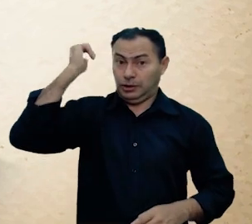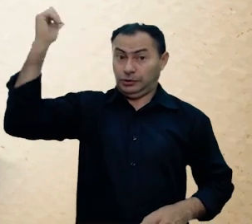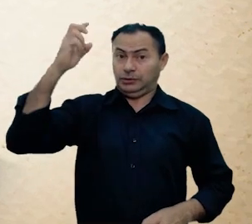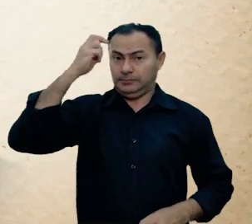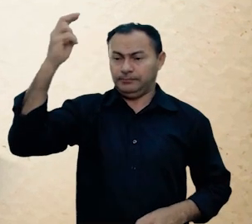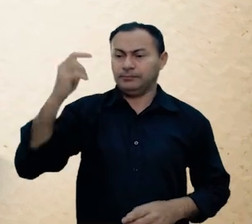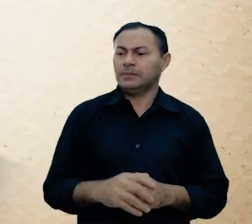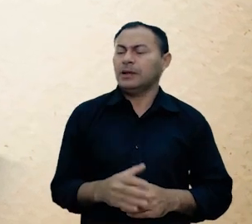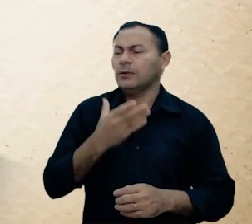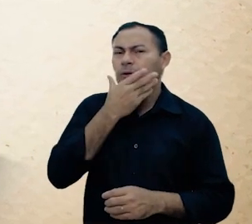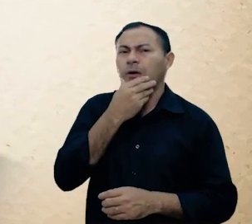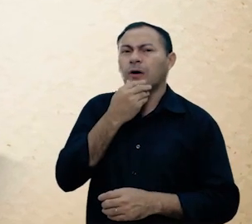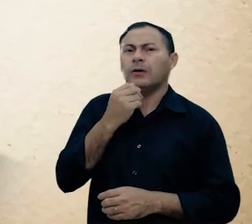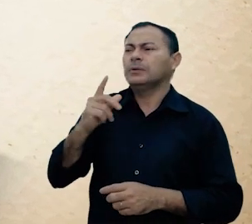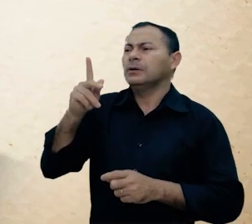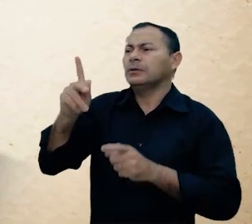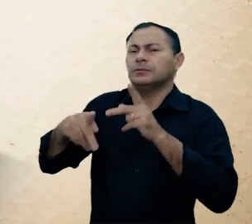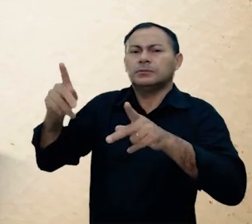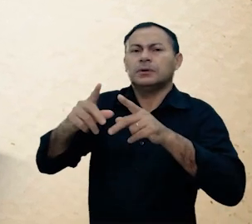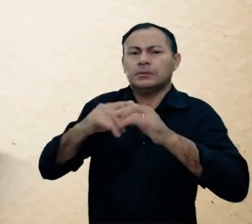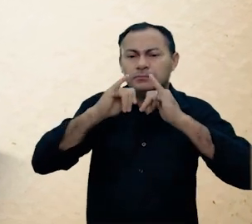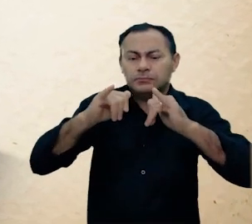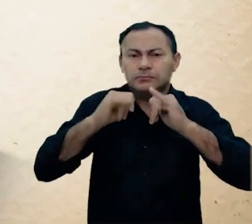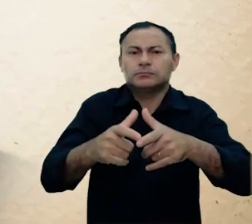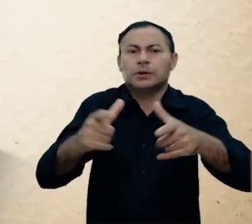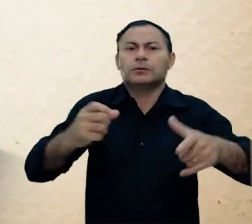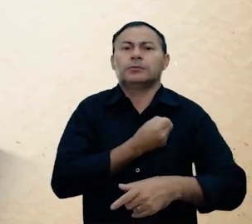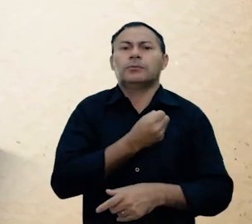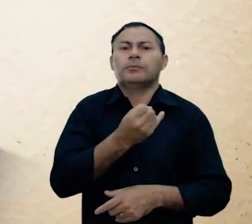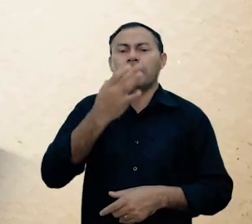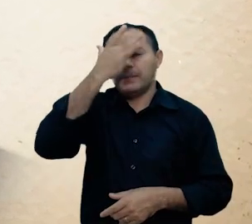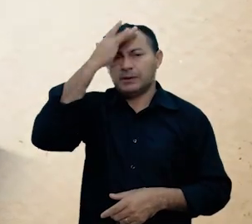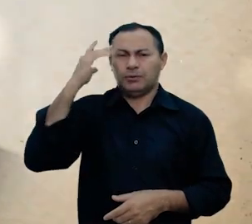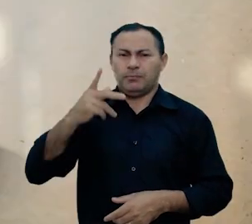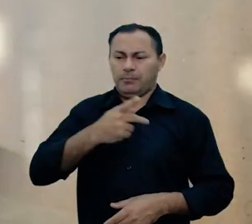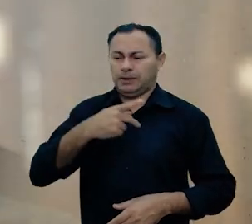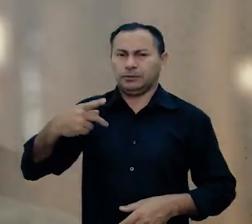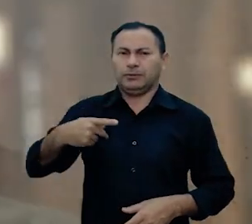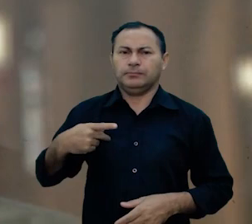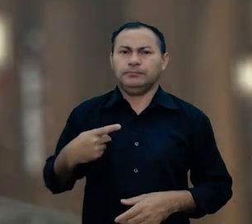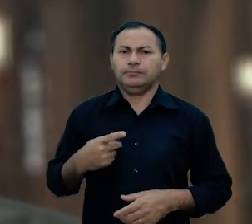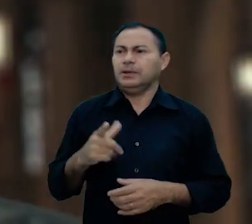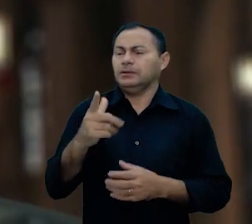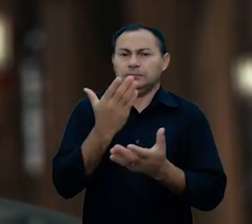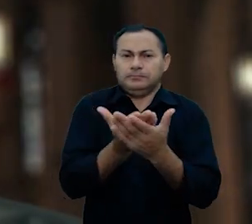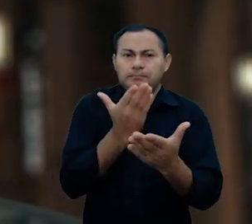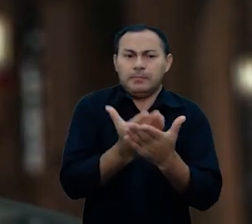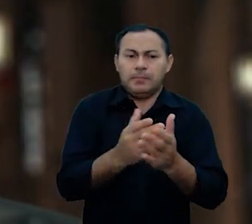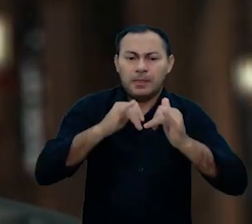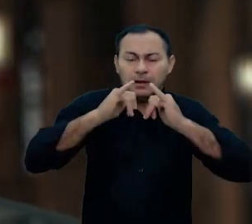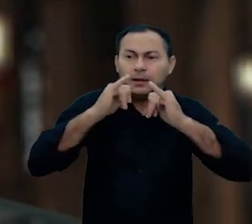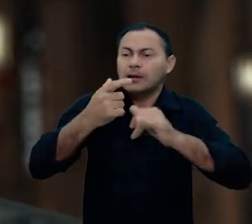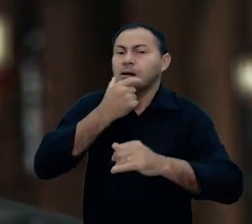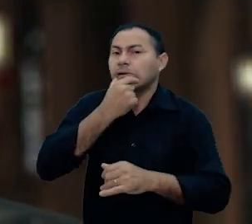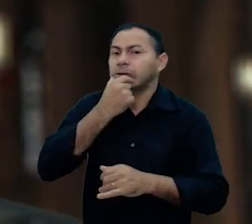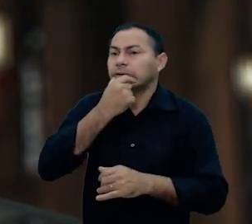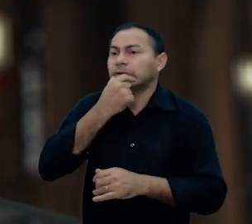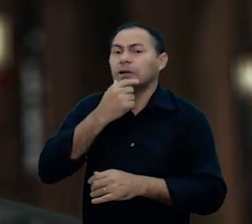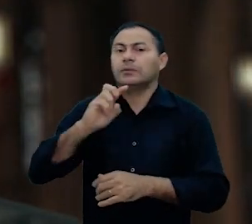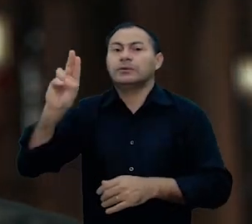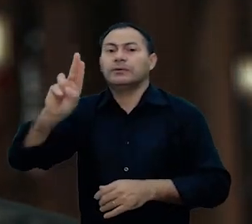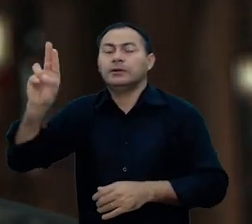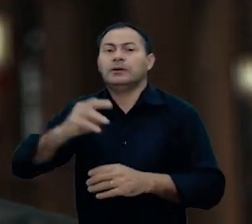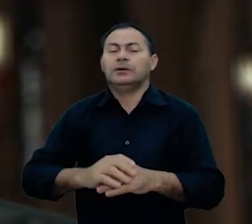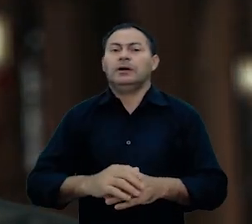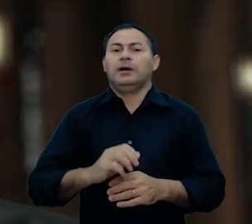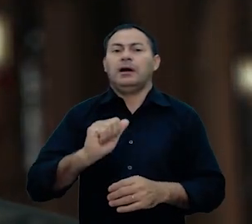Antes de Billy Graham, ele foi considerado o homem que tinha pregado para o maior número de pessoas. E olha, ele não tinha muito estudo. Quando pregou na Inglaterra, nas